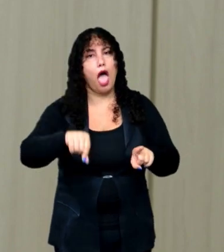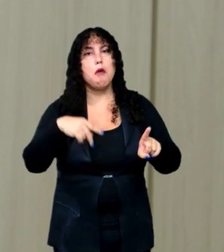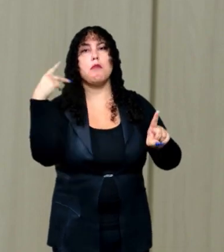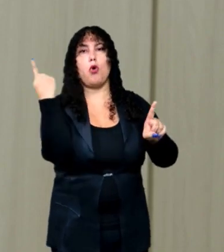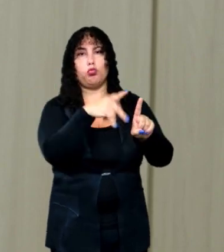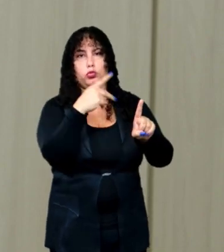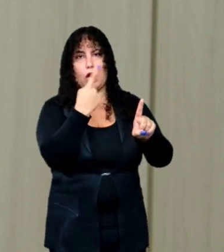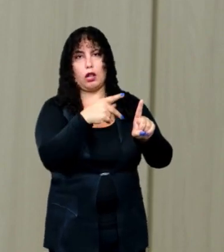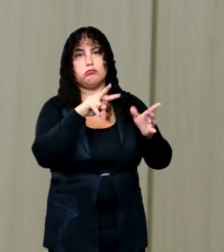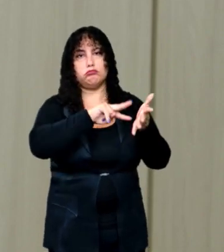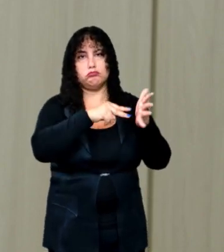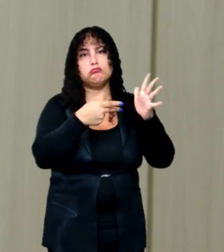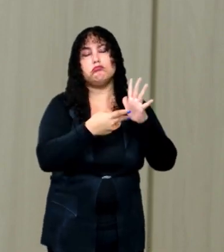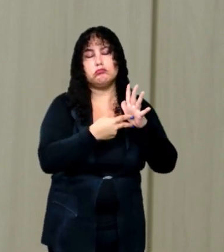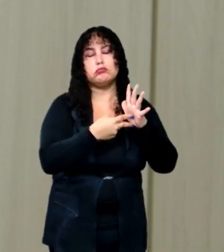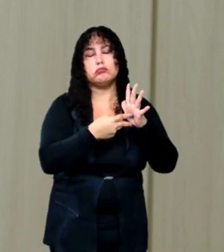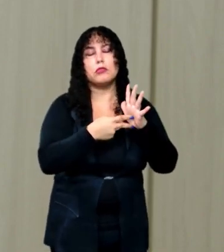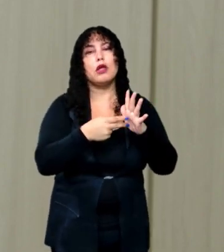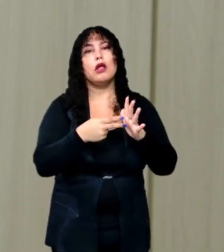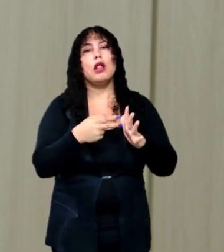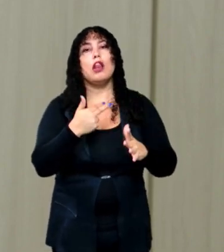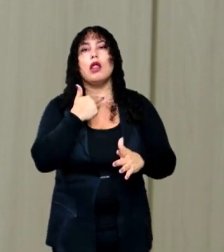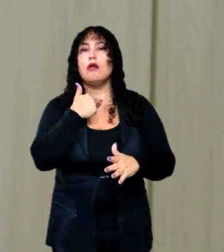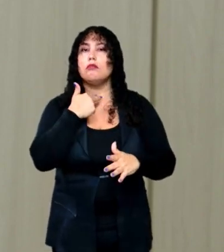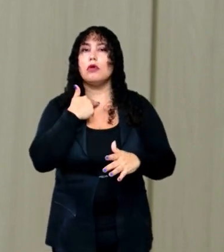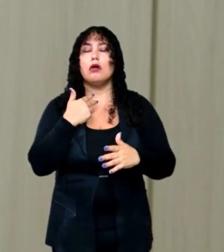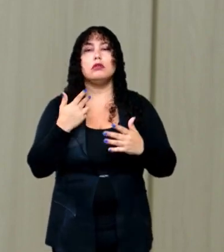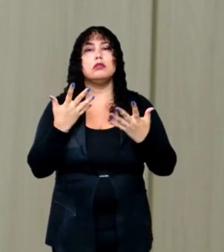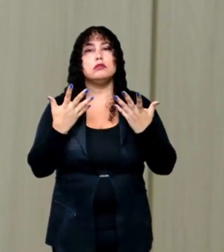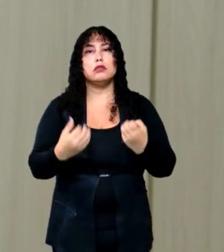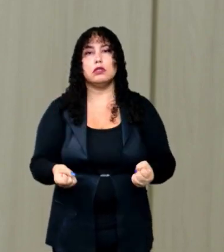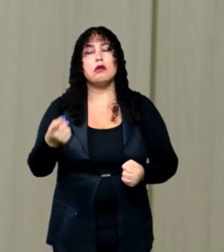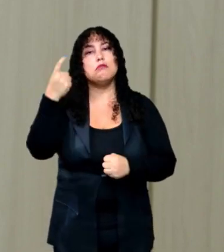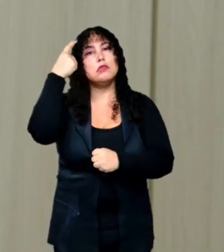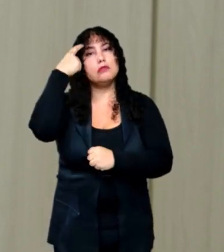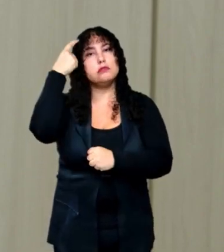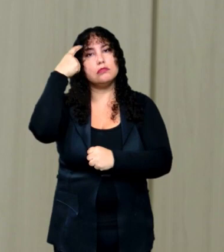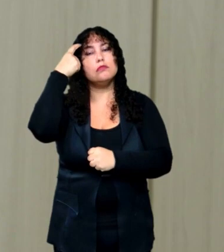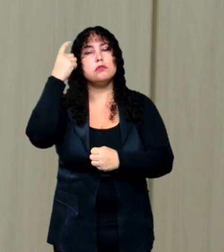né? Então, a gente não pode deixar de pensar nisso.